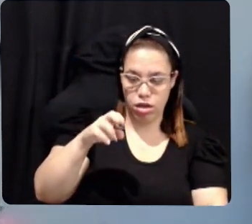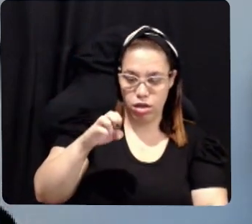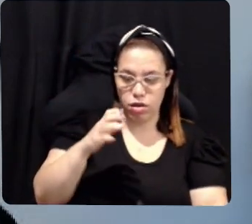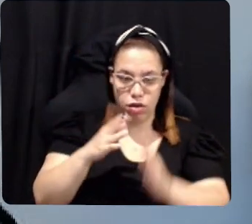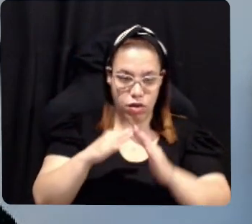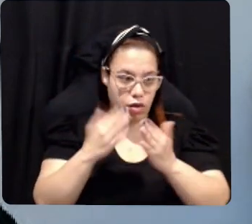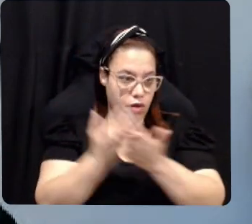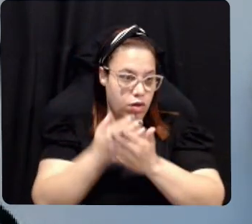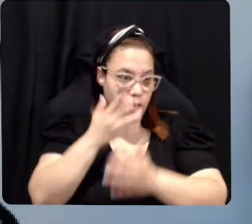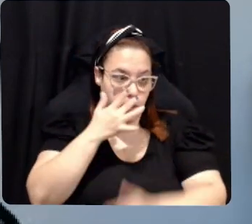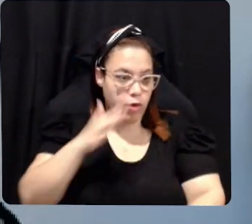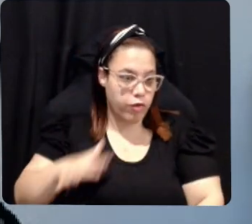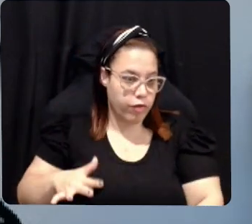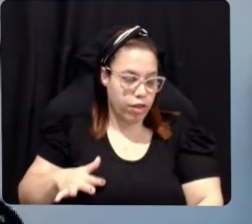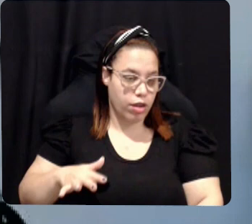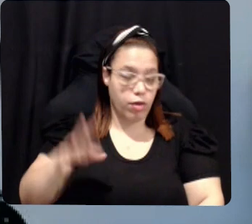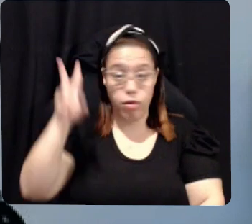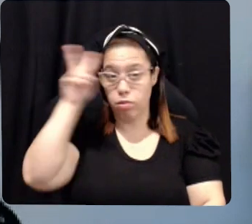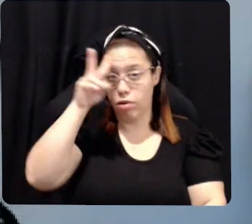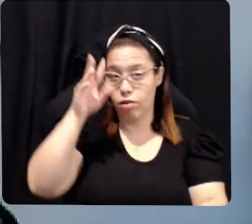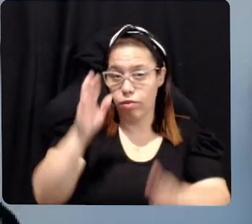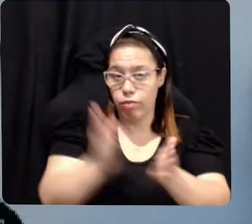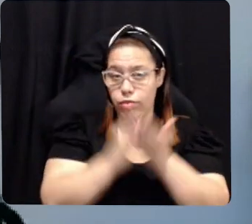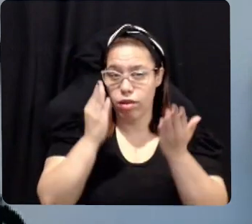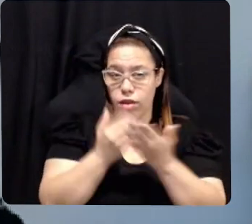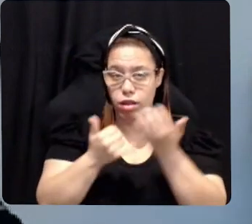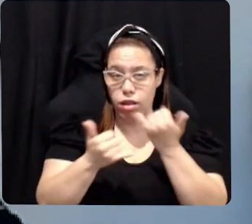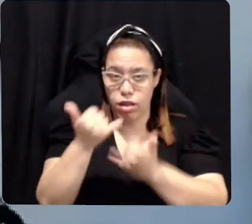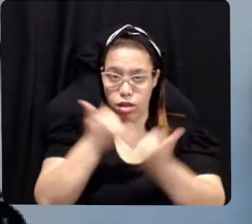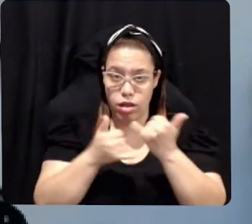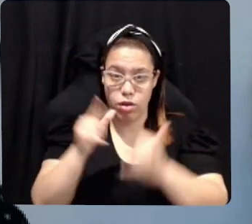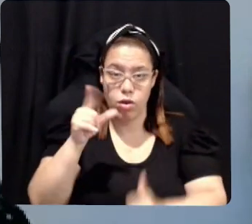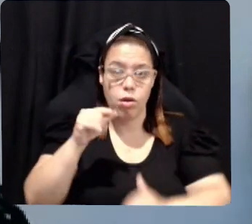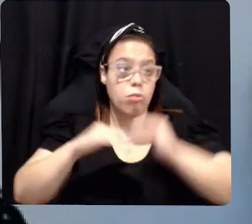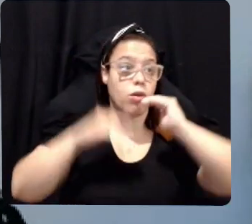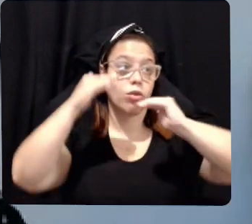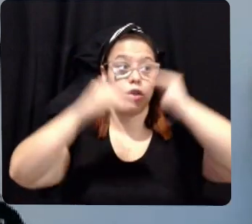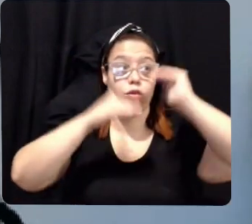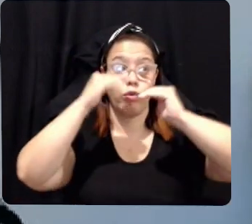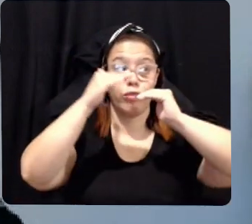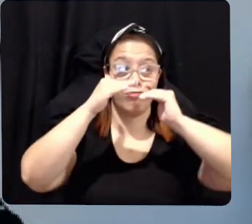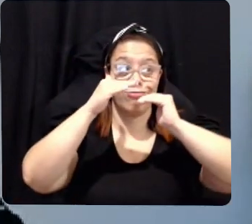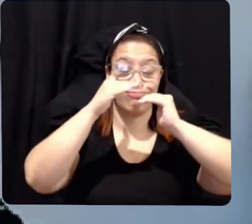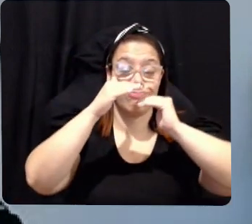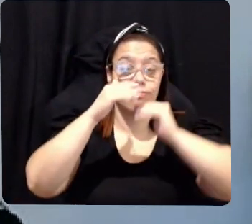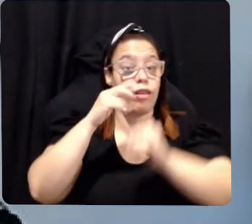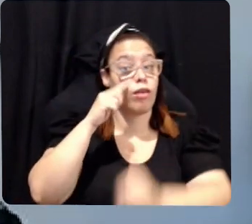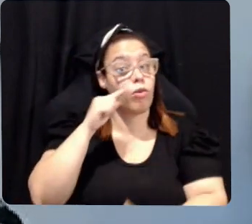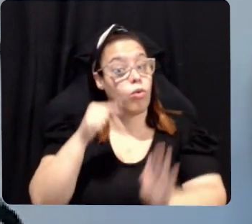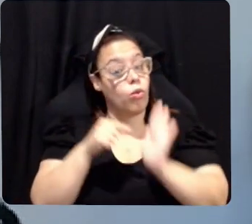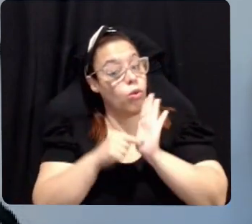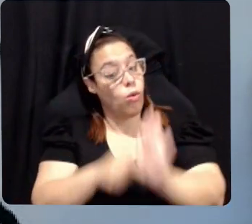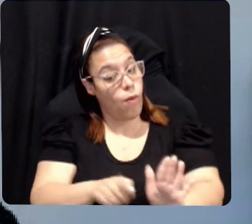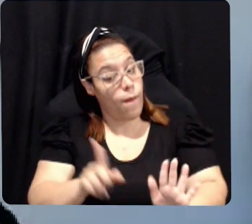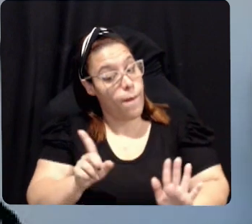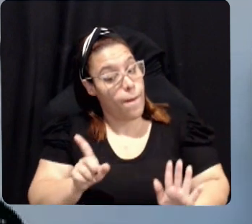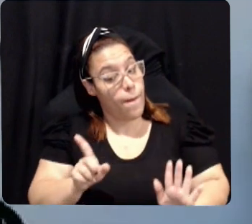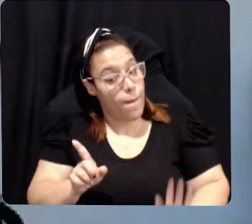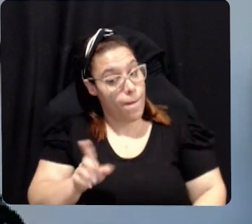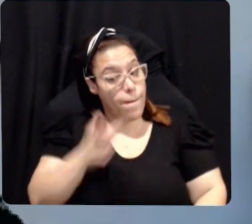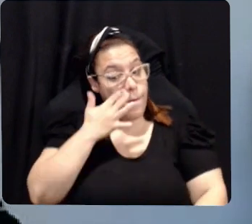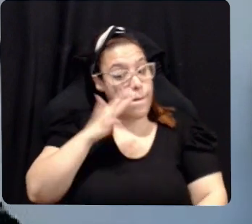na pré-escola que a criança tem uma história mais pobre, uma brincadeira menos elaborada. Isso já